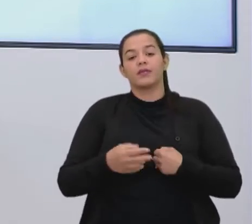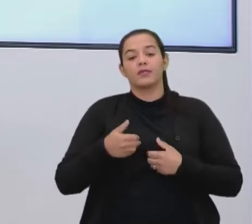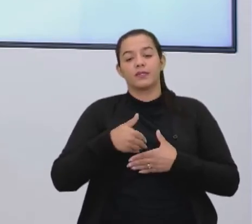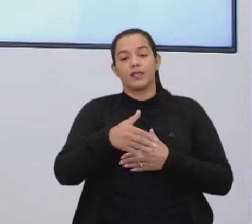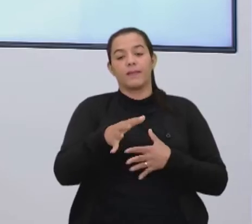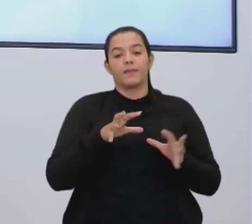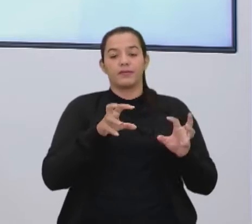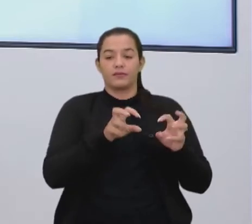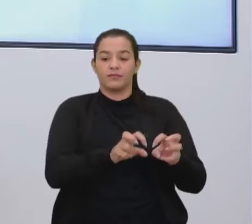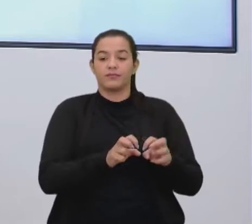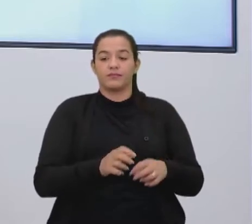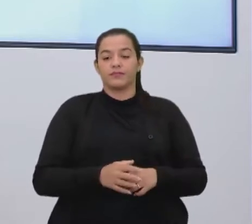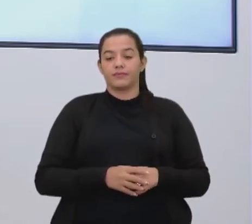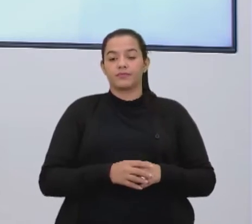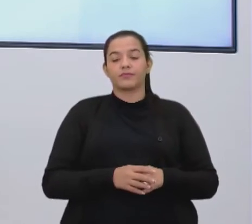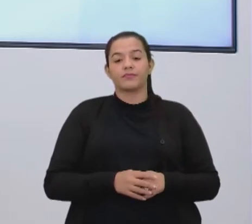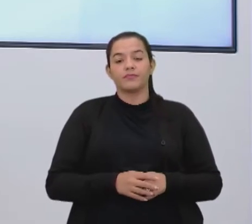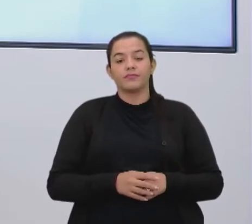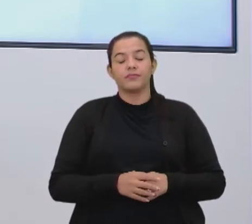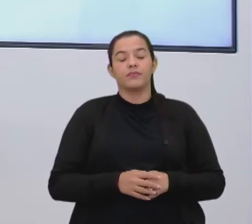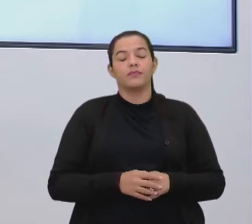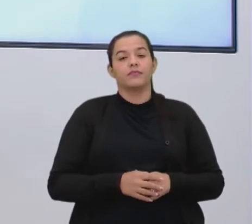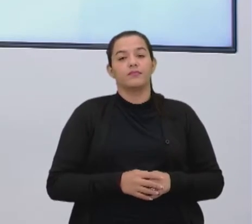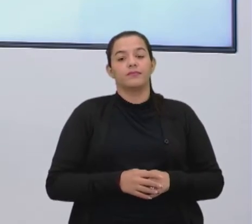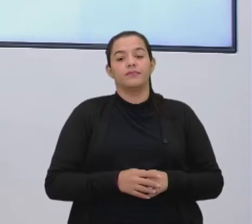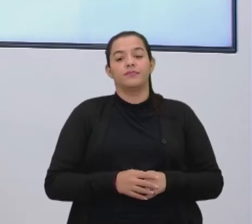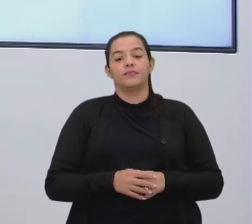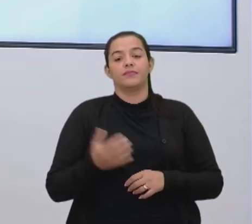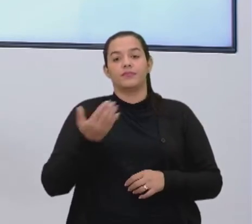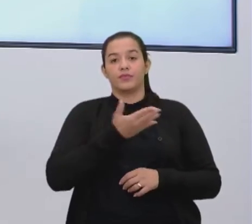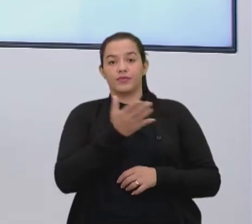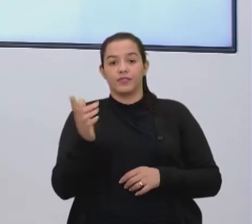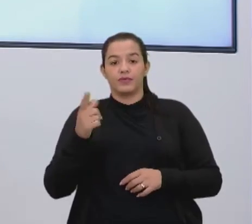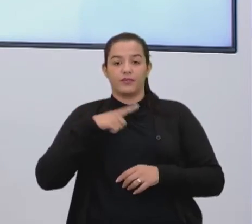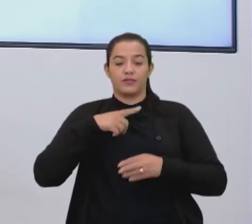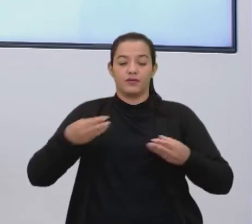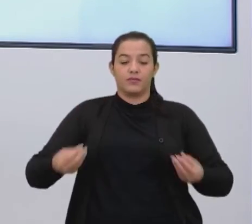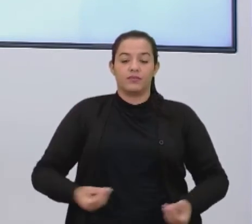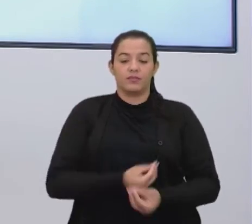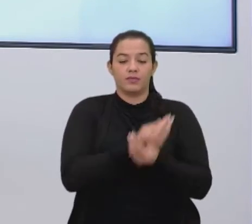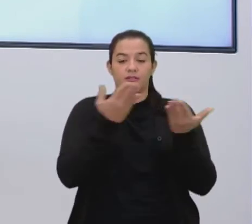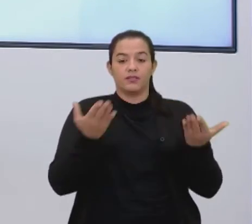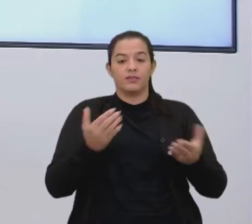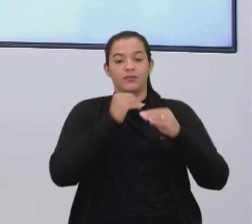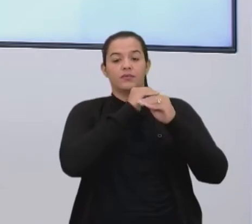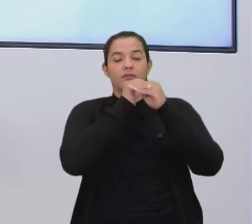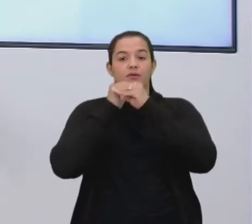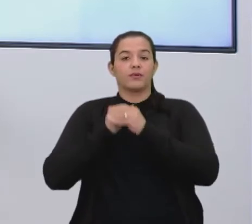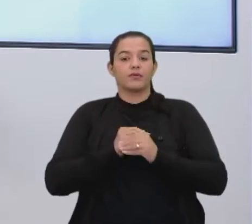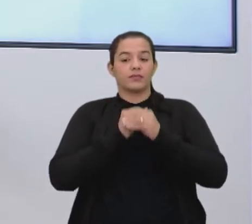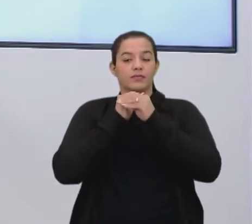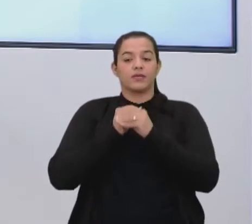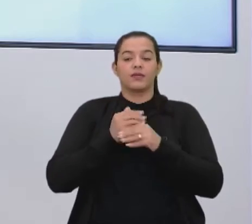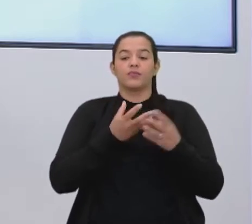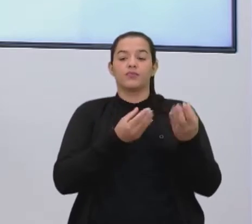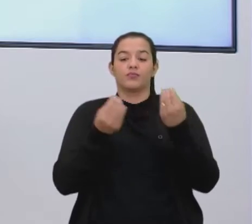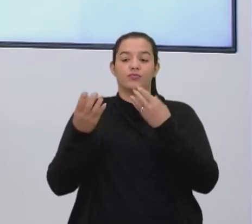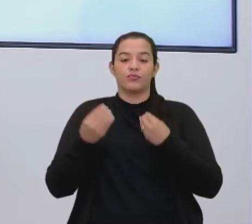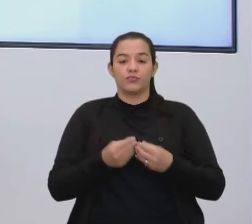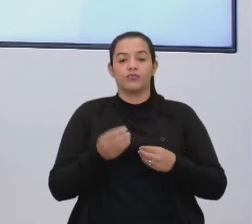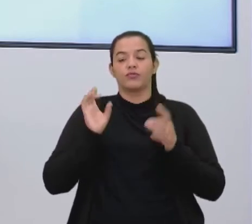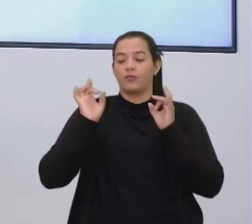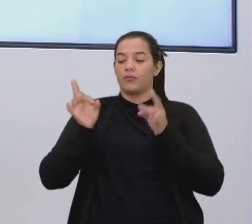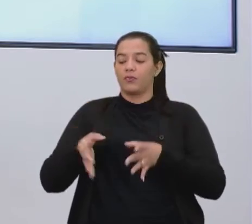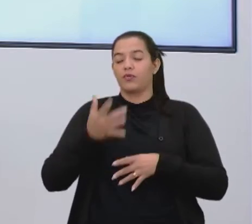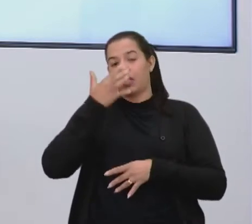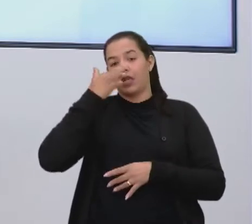estragar, enfim. E ao invés de você fazer uma distribuição igualitária desses alimentos, muitos deles vão para o